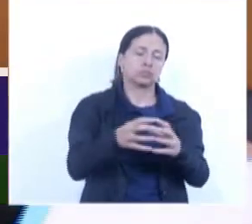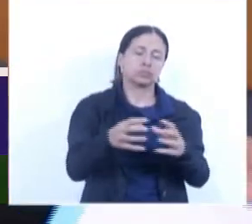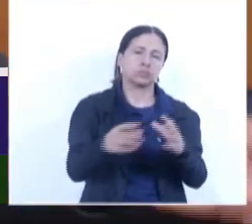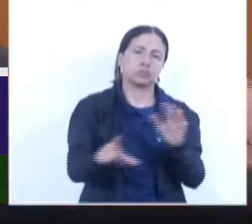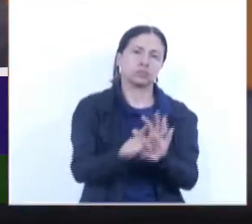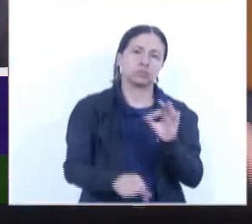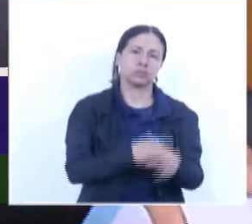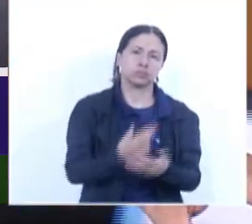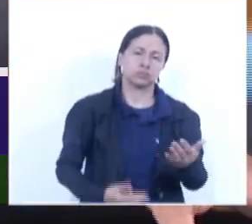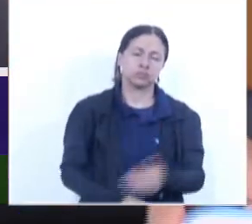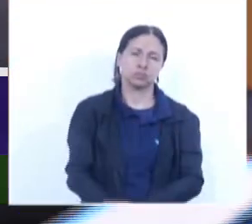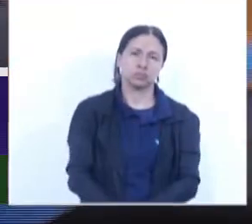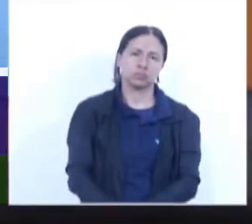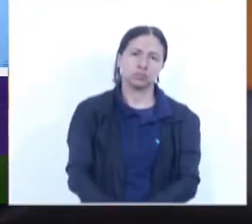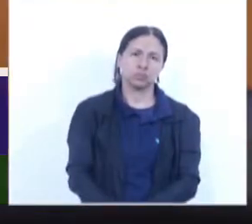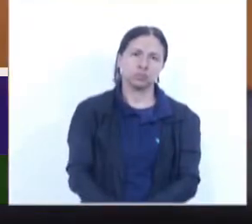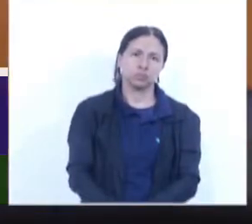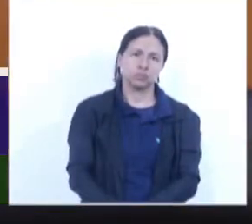redação